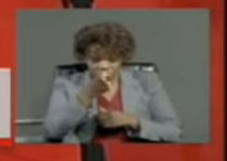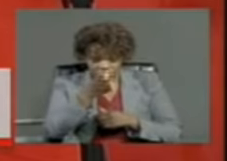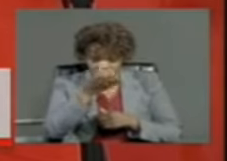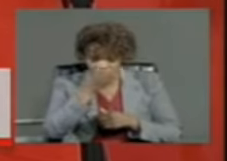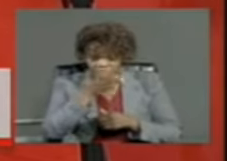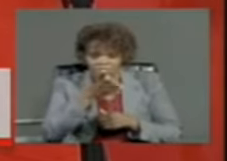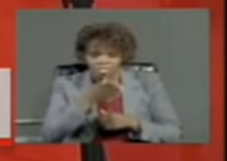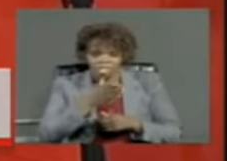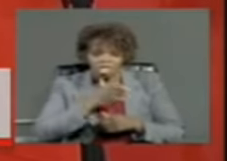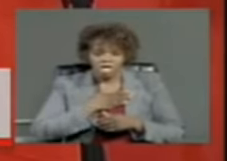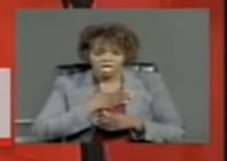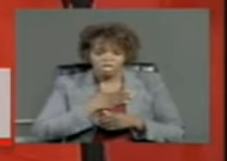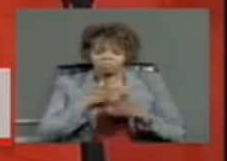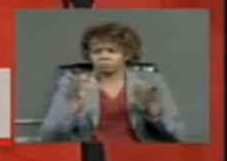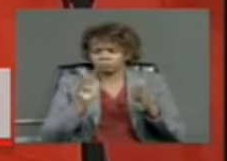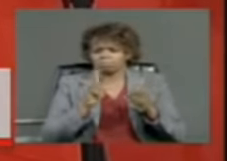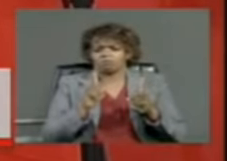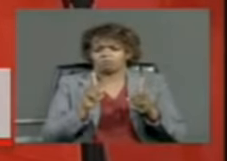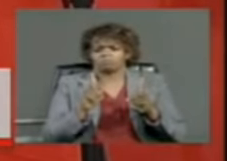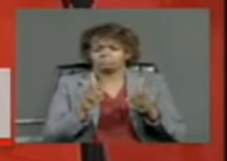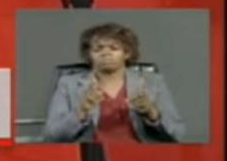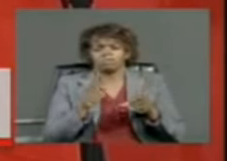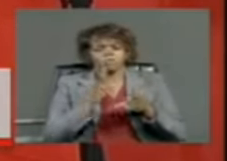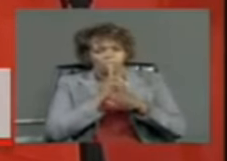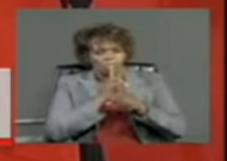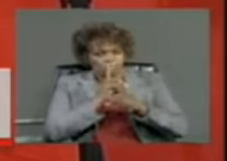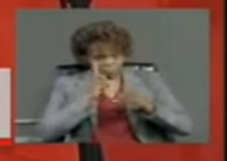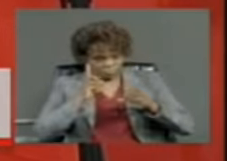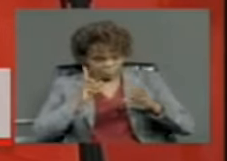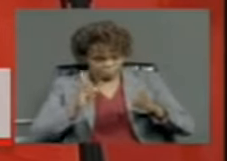E não é para fazer a mim porque